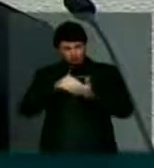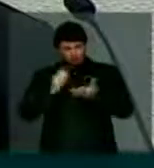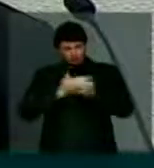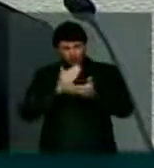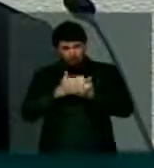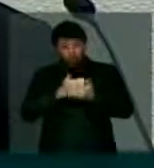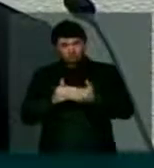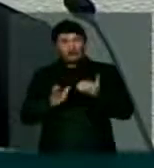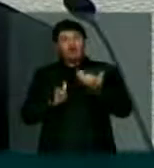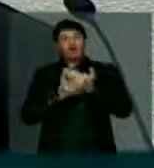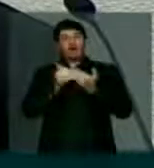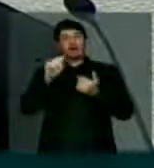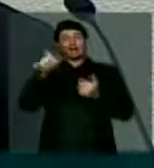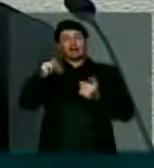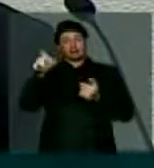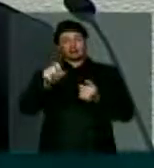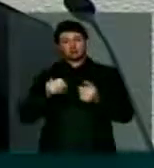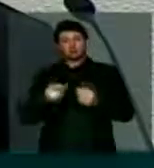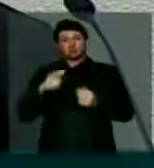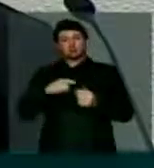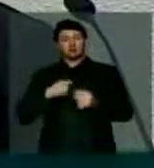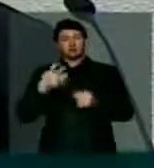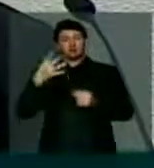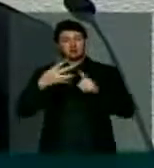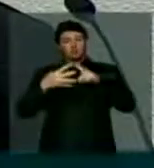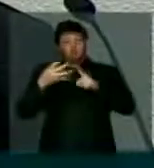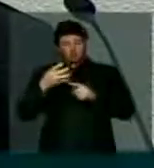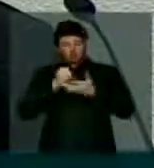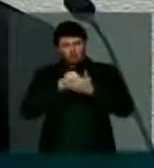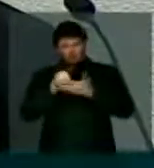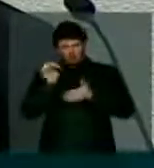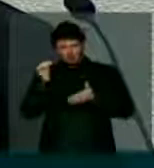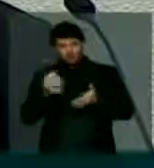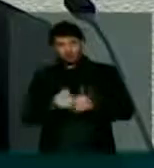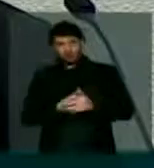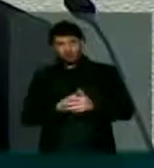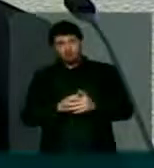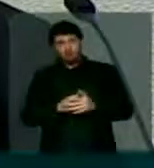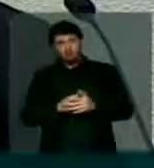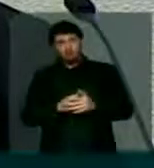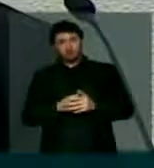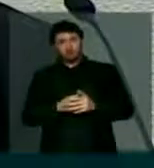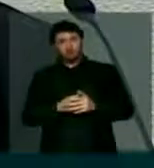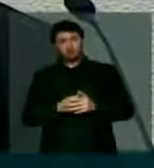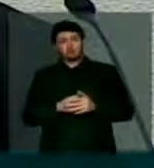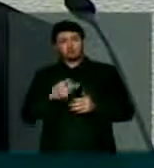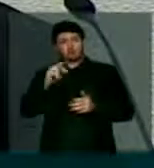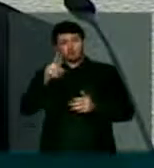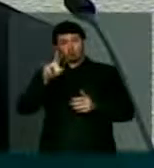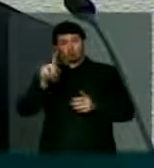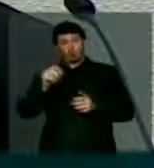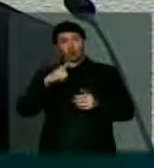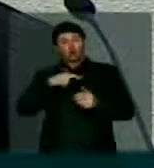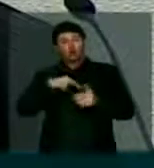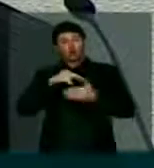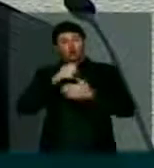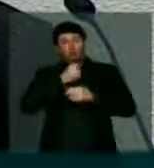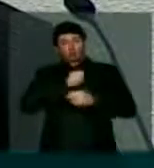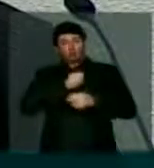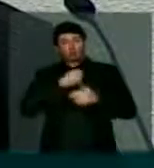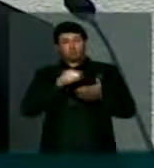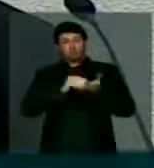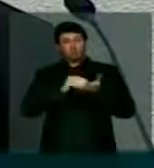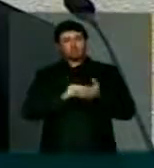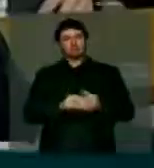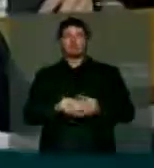página? Anexos. E tem os 4 contratos referidos, não é? Sim. E eu tenho o protocolo de entrega do parecer. Pois